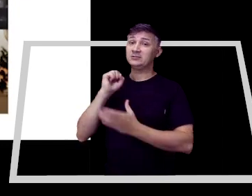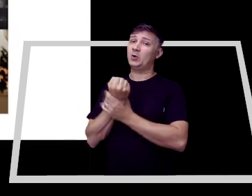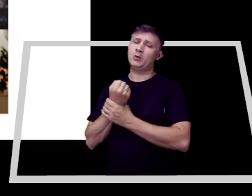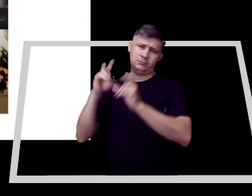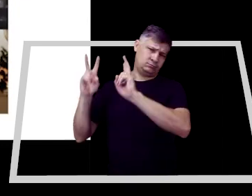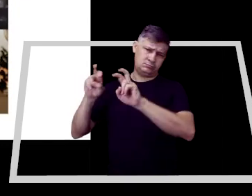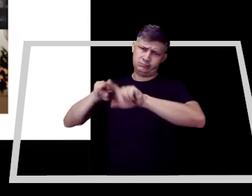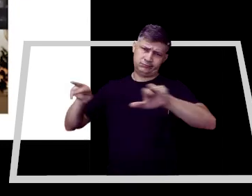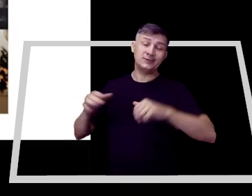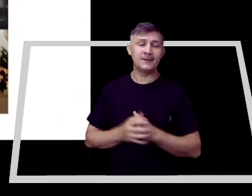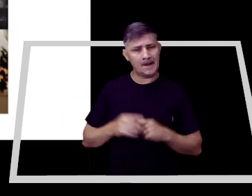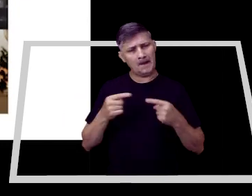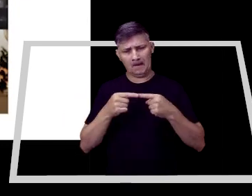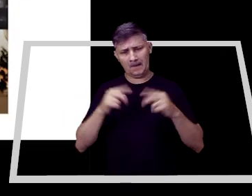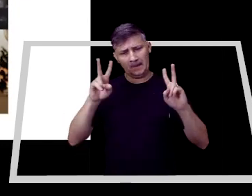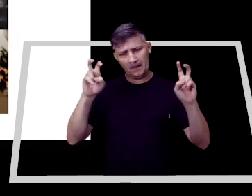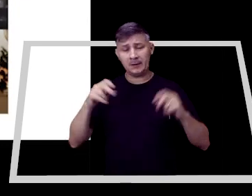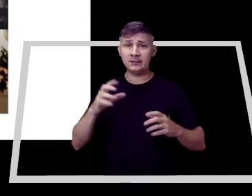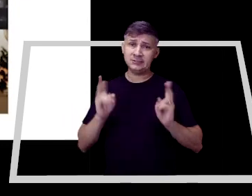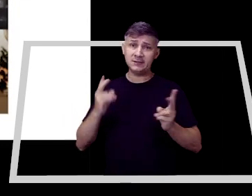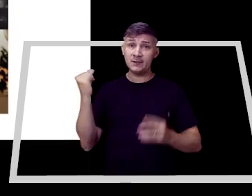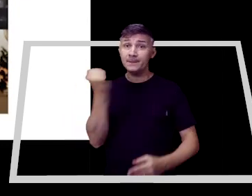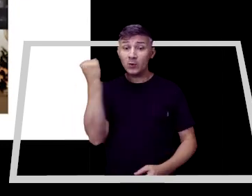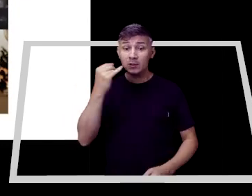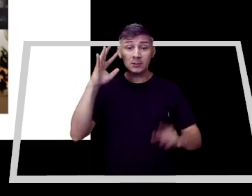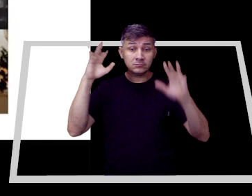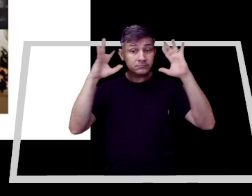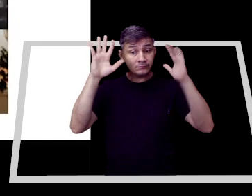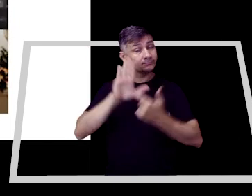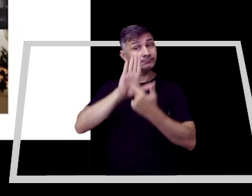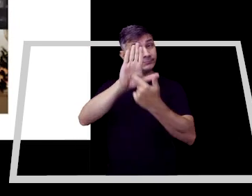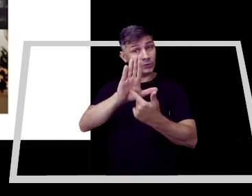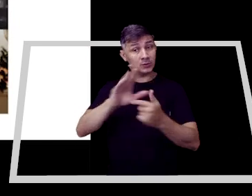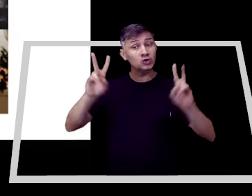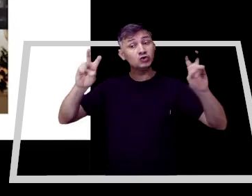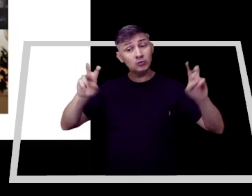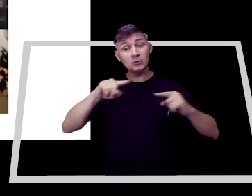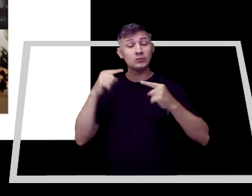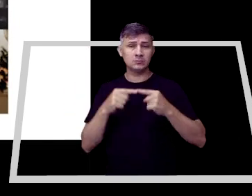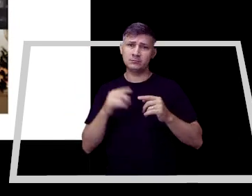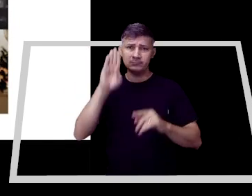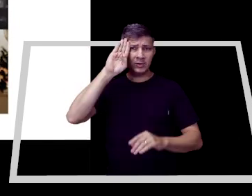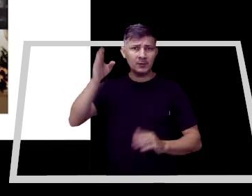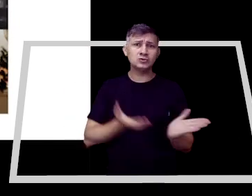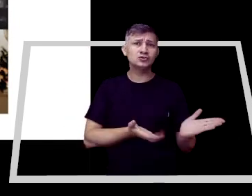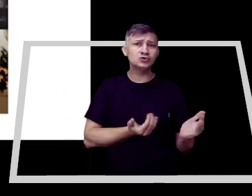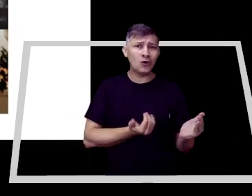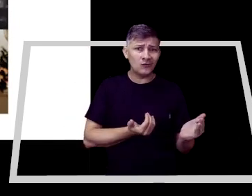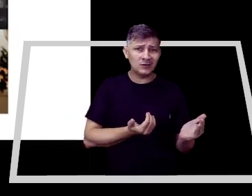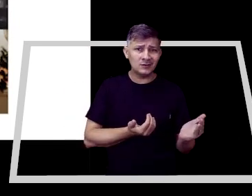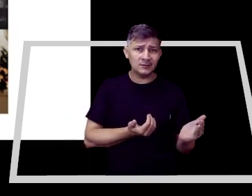questões. Então, é sempre importante chamar atenção, sobretudo aos jovens, que